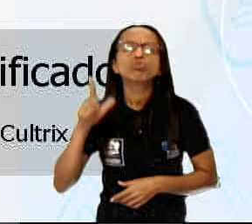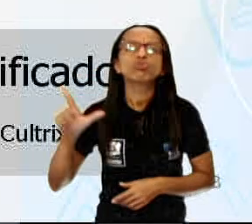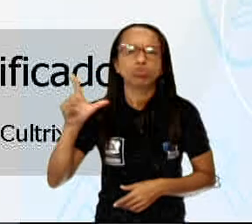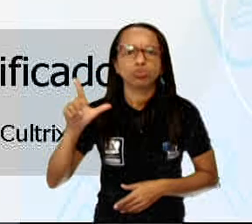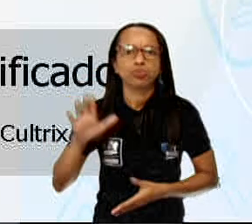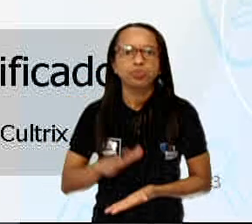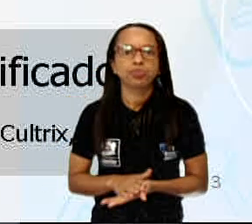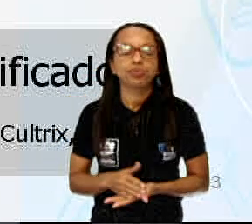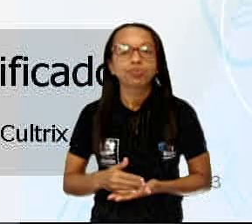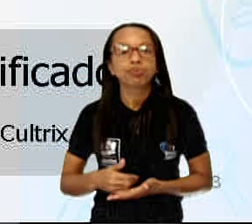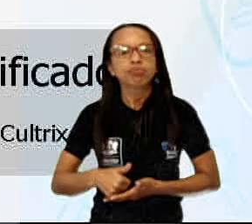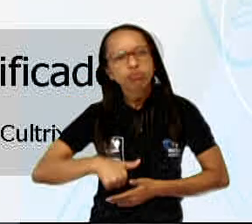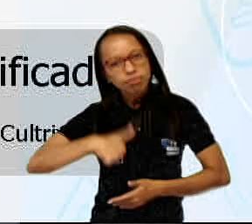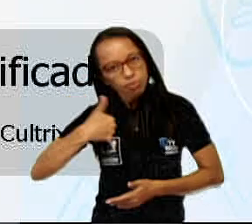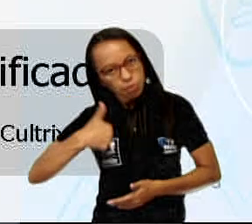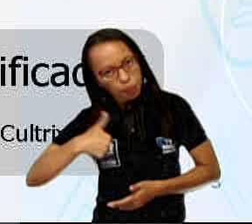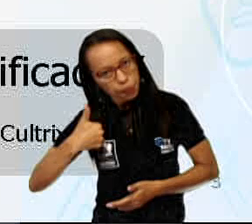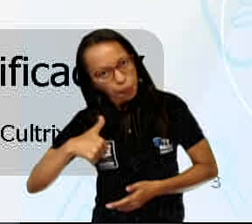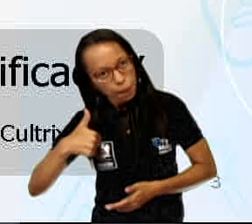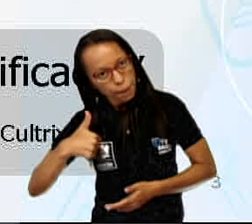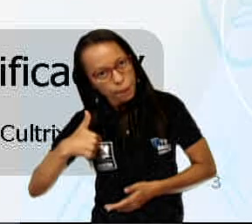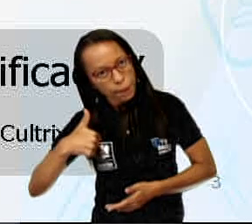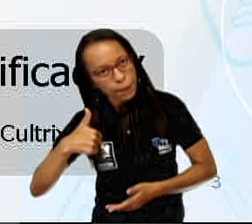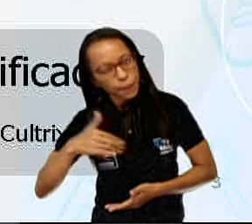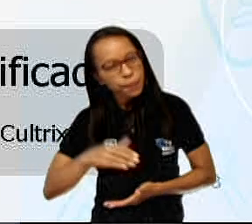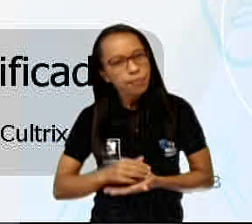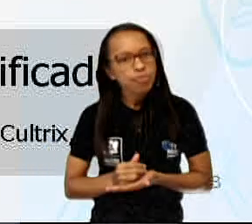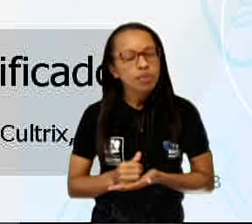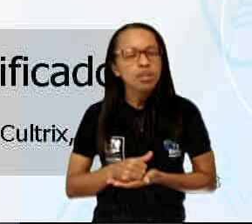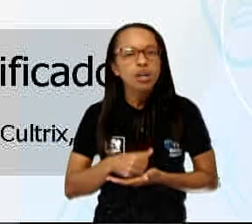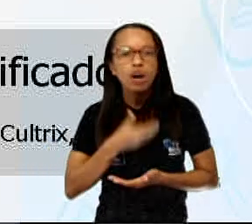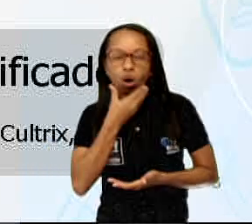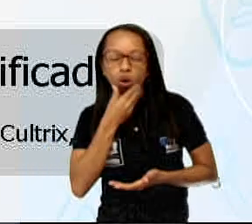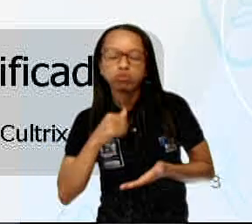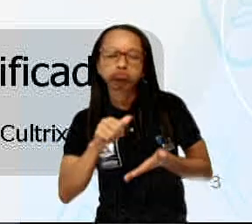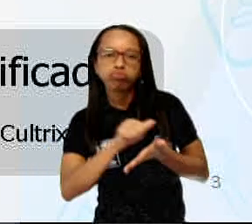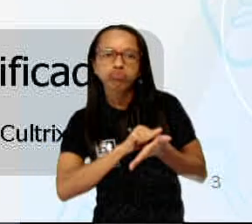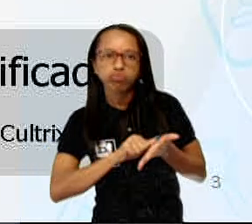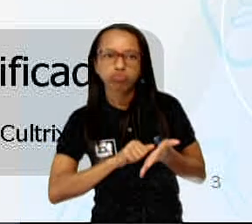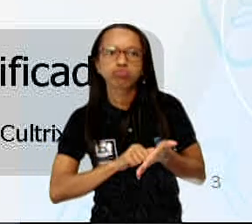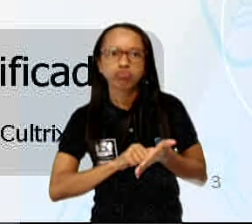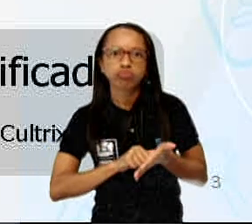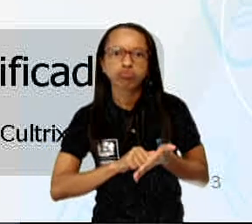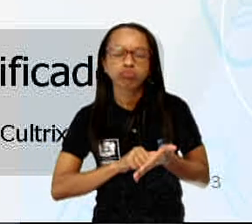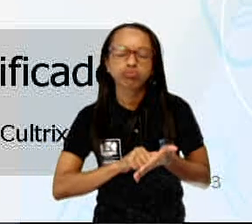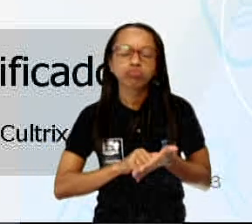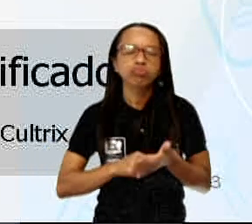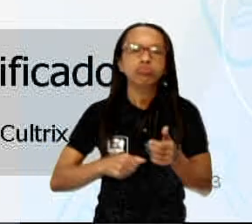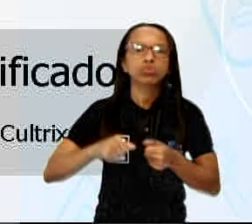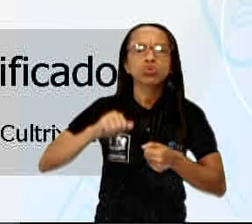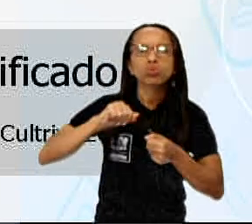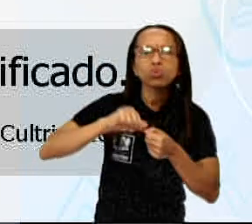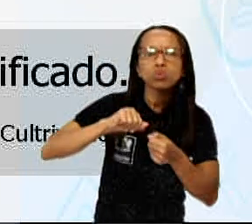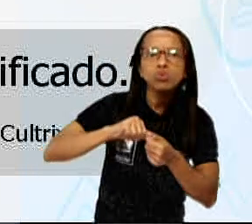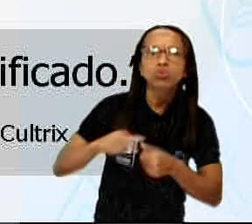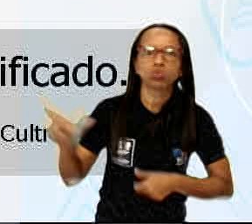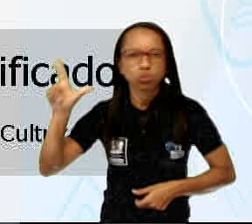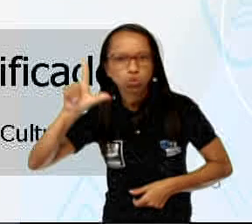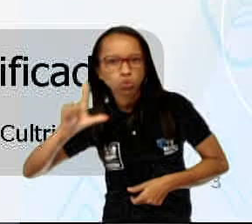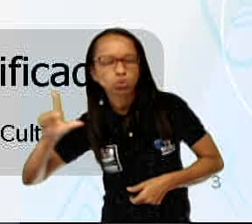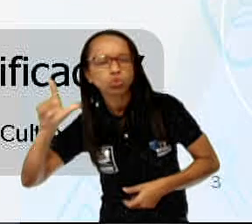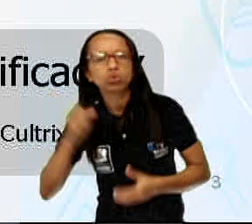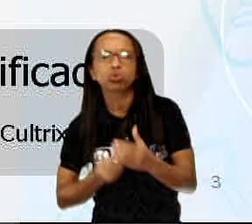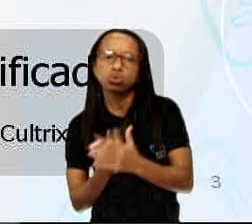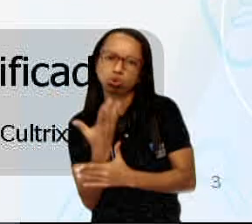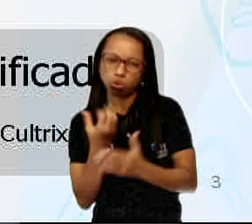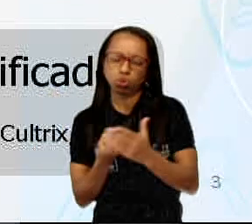primeira citação, nós temos a citação de Antônio Cândido, em que ele vai dizer o seguinte: as produções literárias de todos os tipos